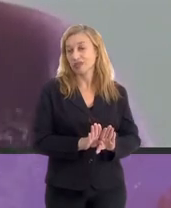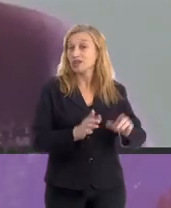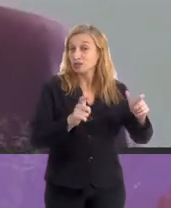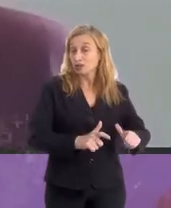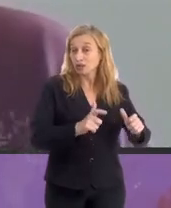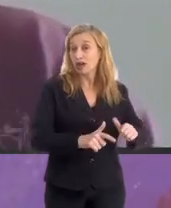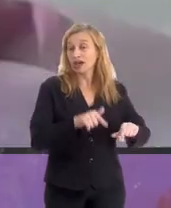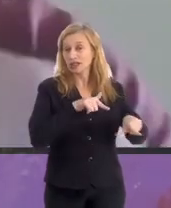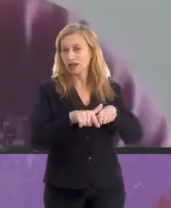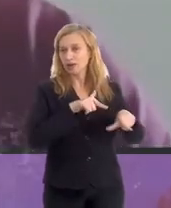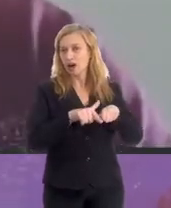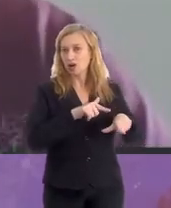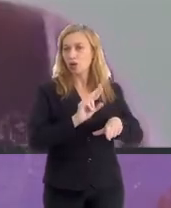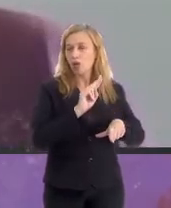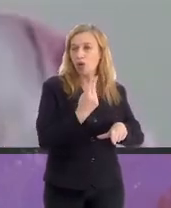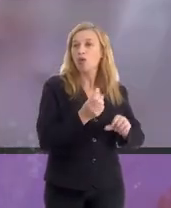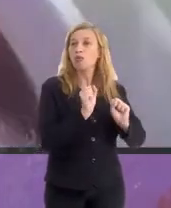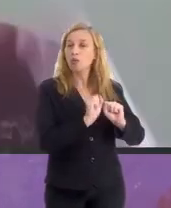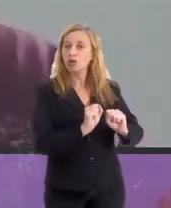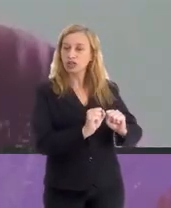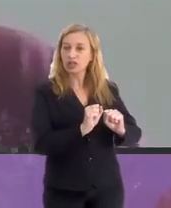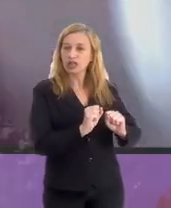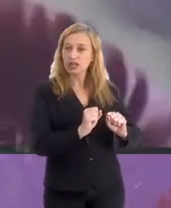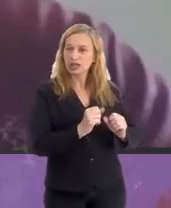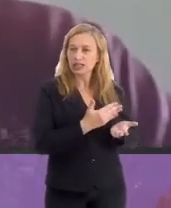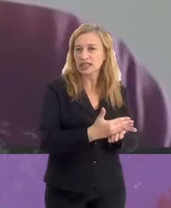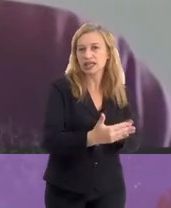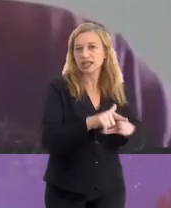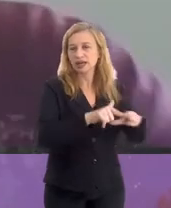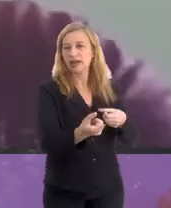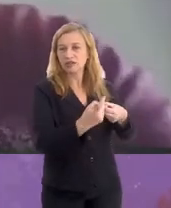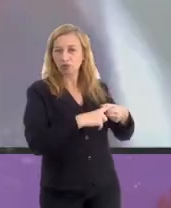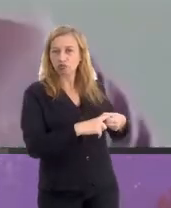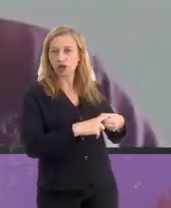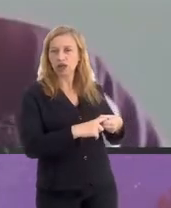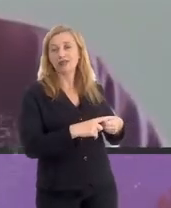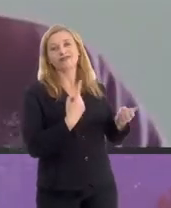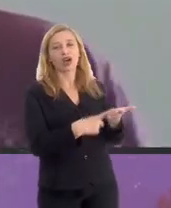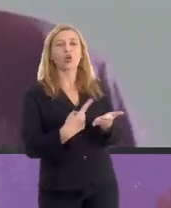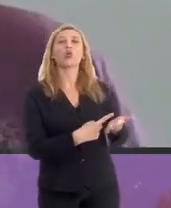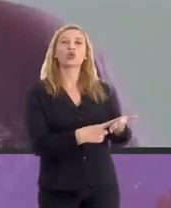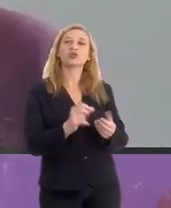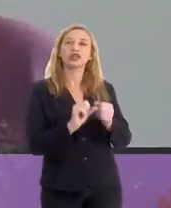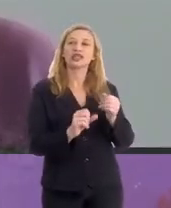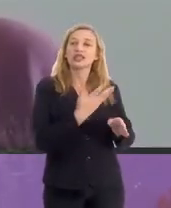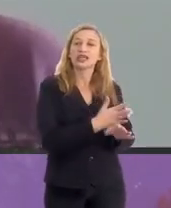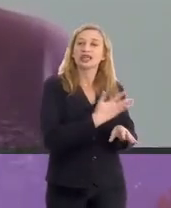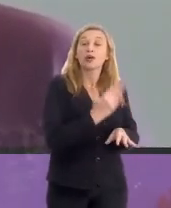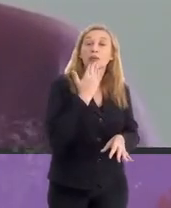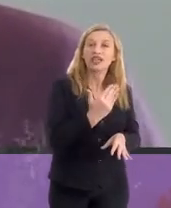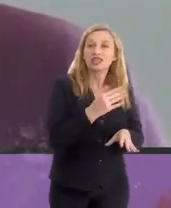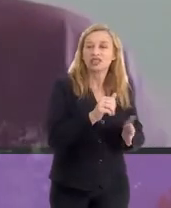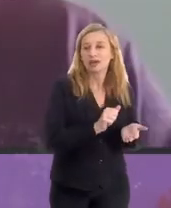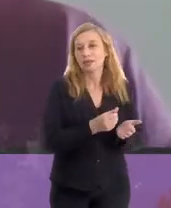da onde trabalharam ou da onde poderiam vir a trabalhar em retornar e fazer um acordo